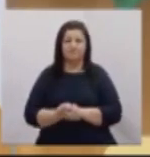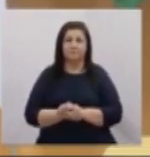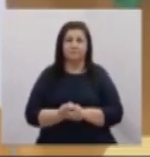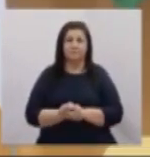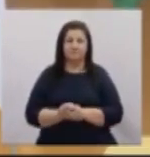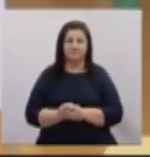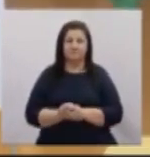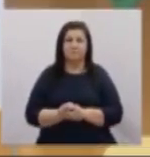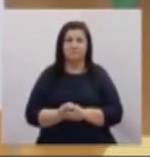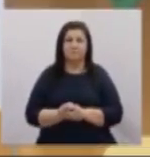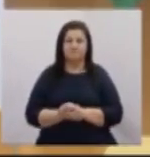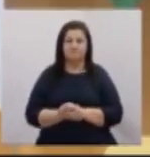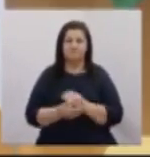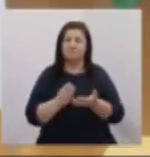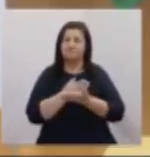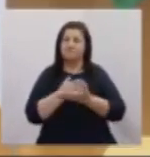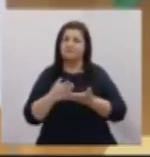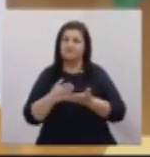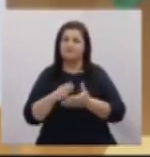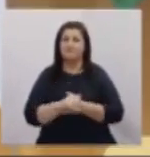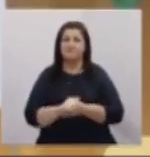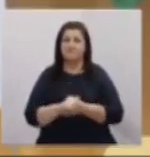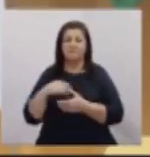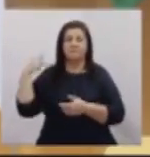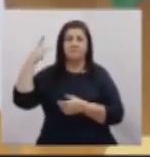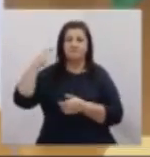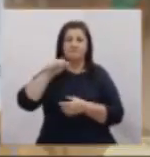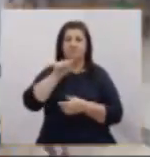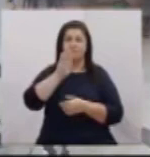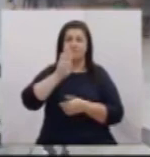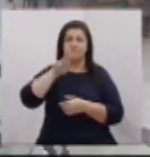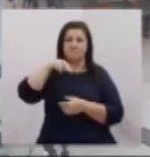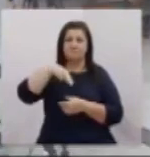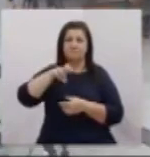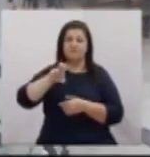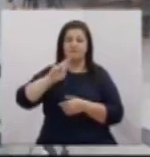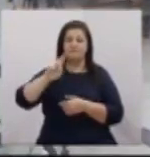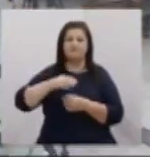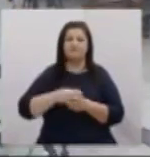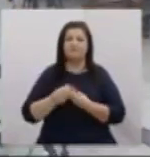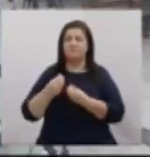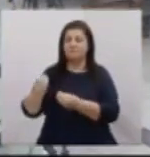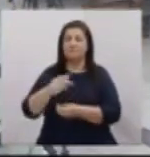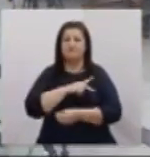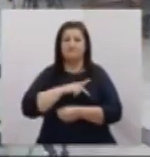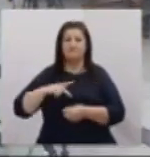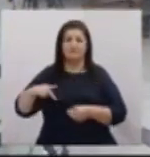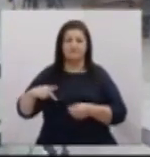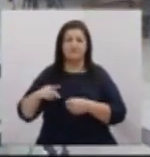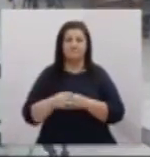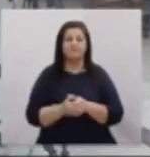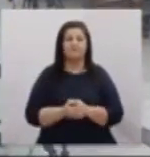vereadores. Começaremos então chamando o vereador Abner de Madureira para entregar o diploma ao pastor Sebastião Ferreira